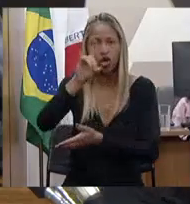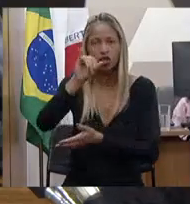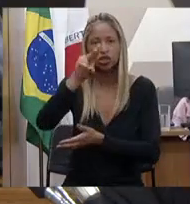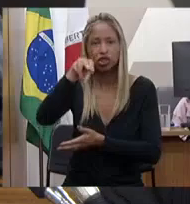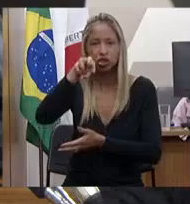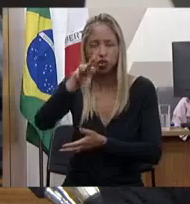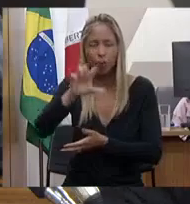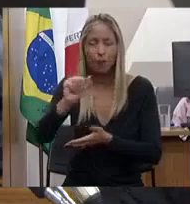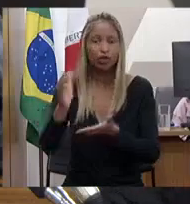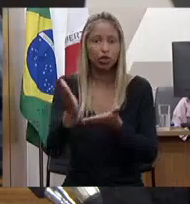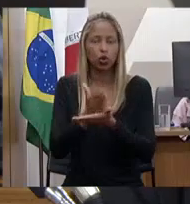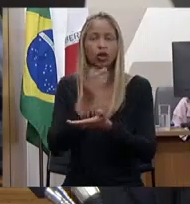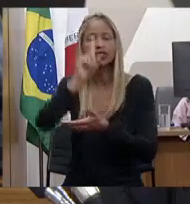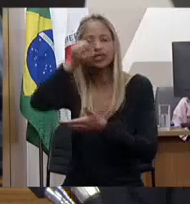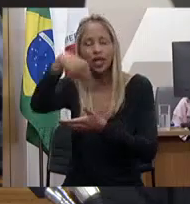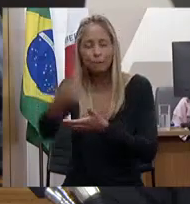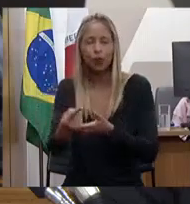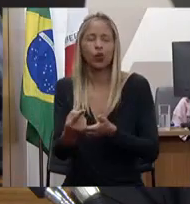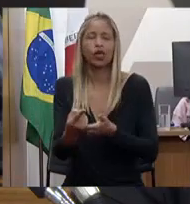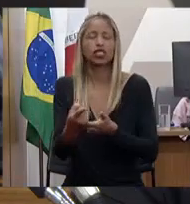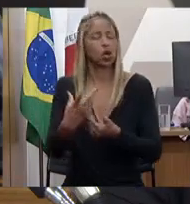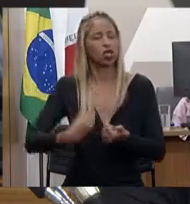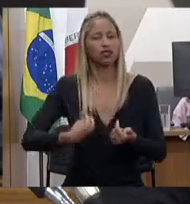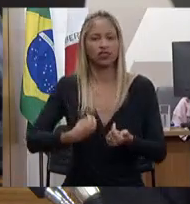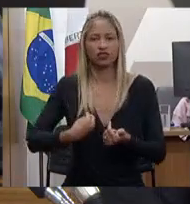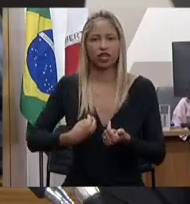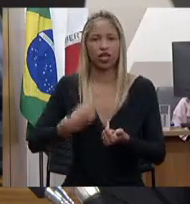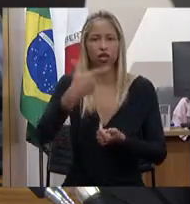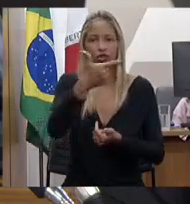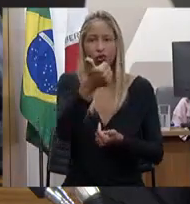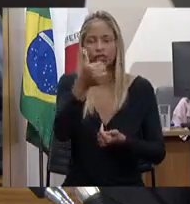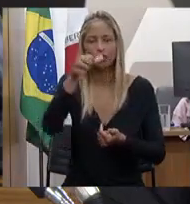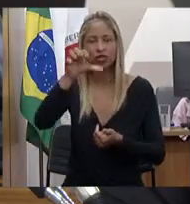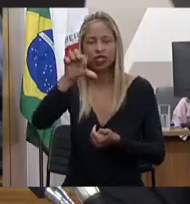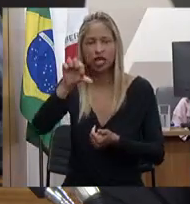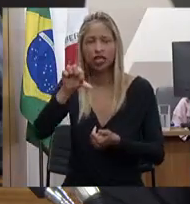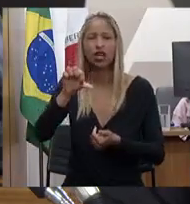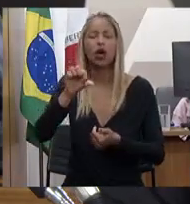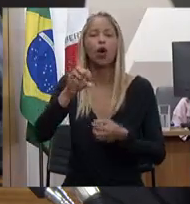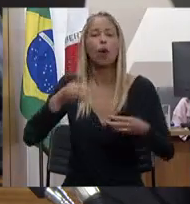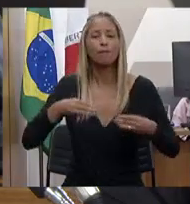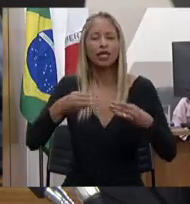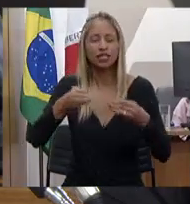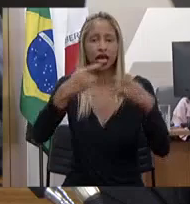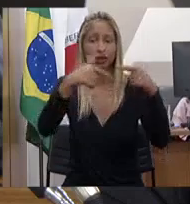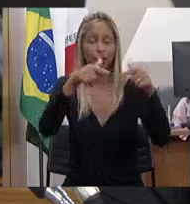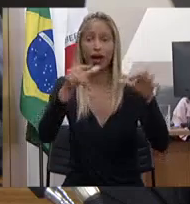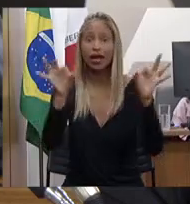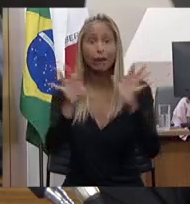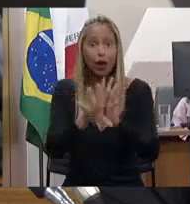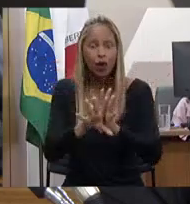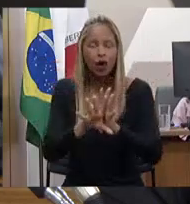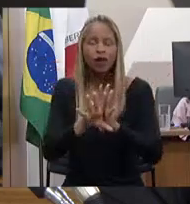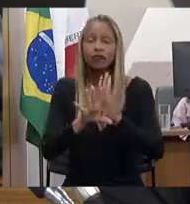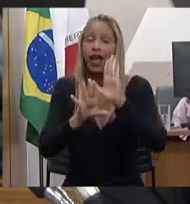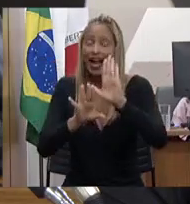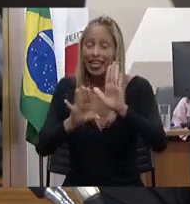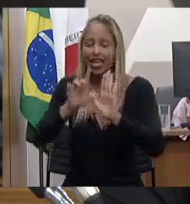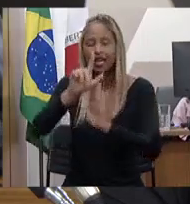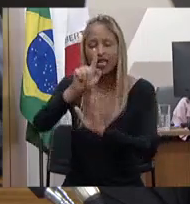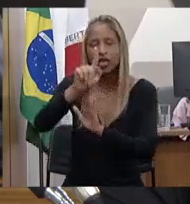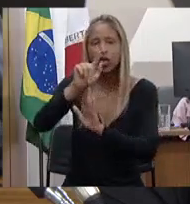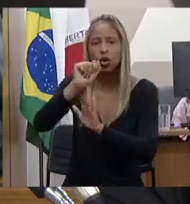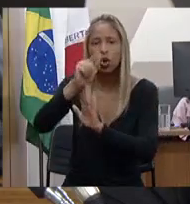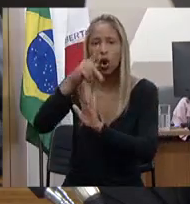depois na sequência com tudo que nós vivemos em 2019 com fim do Ministério do Trabalho aquele golpe